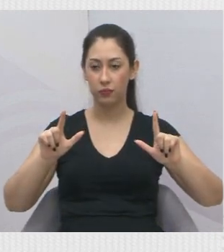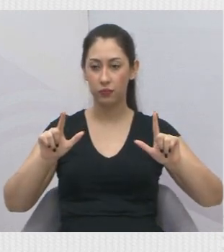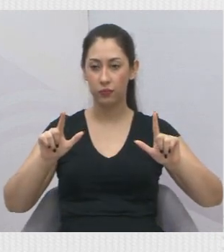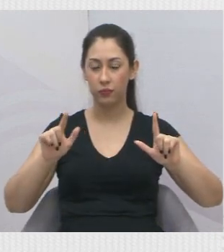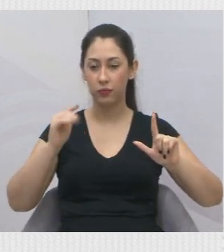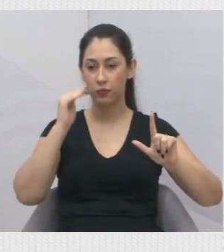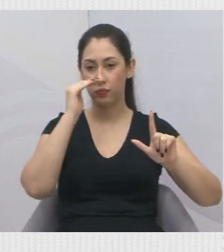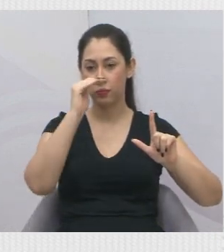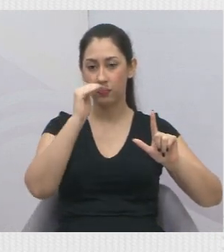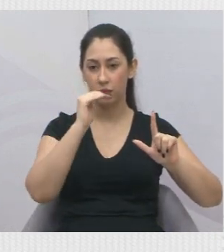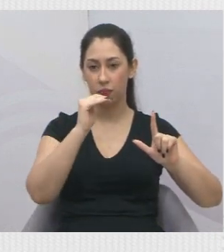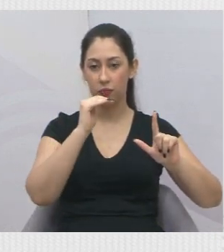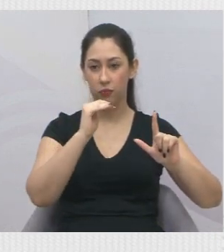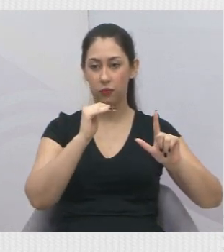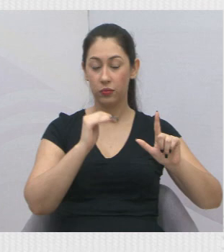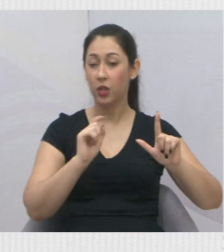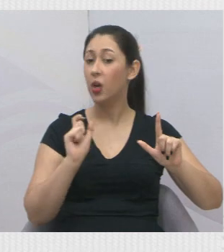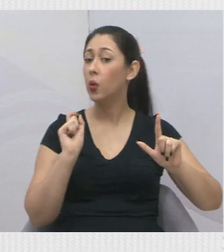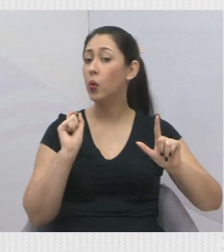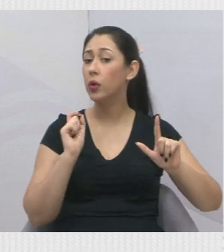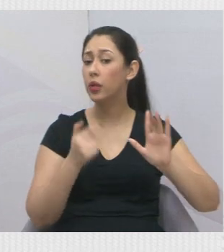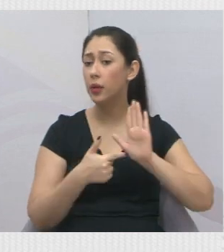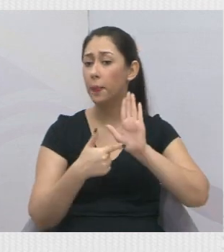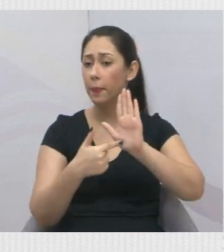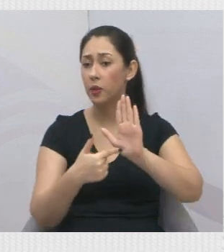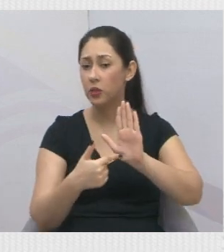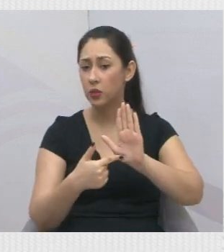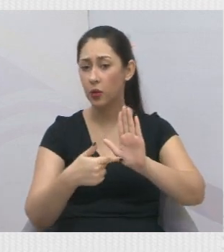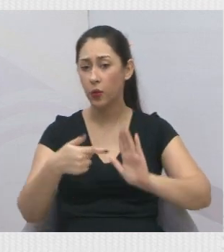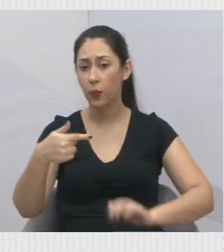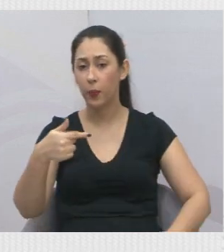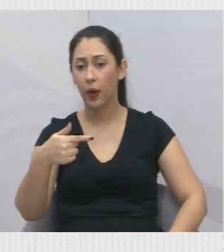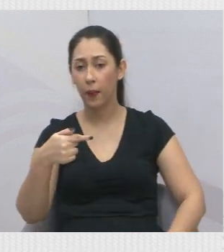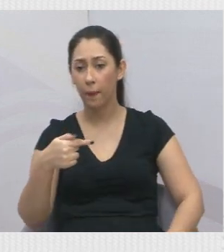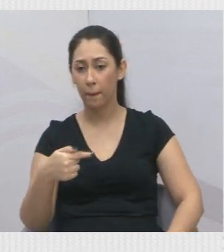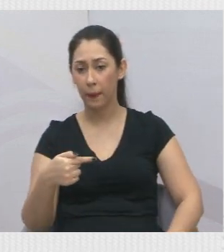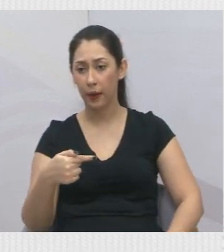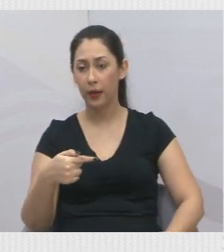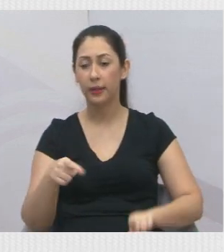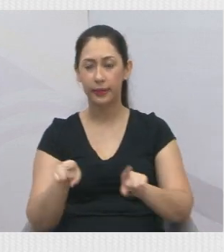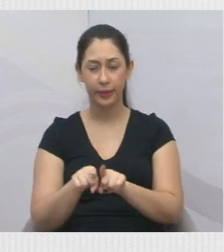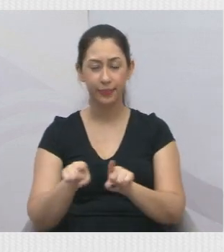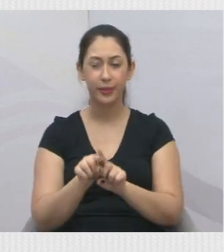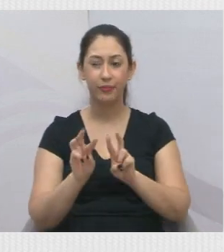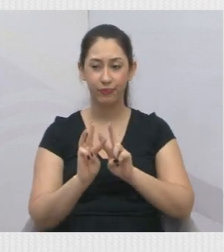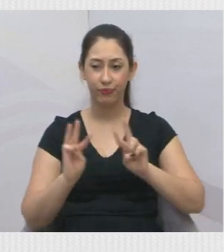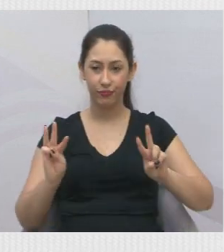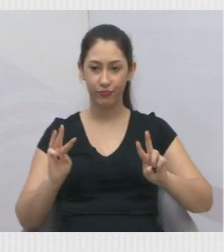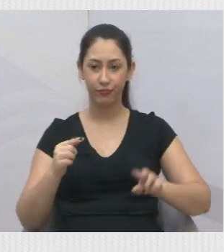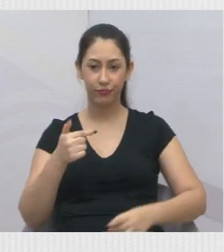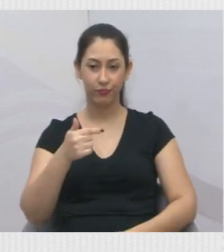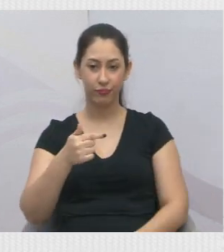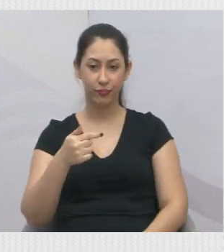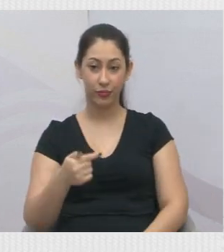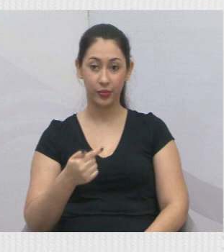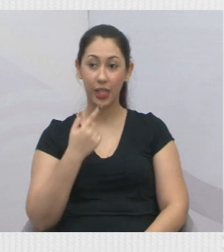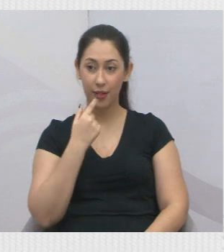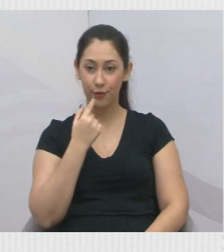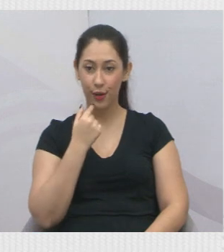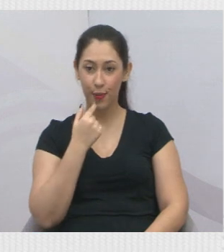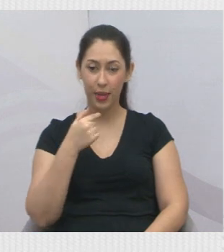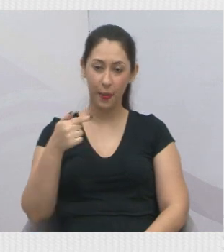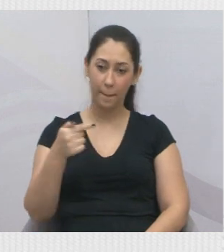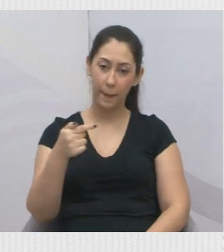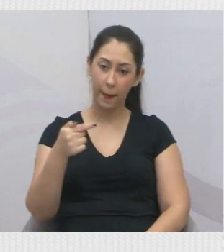quadrante. Então, o que apresentou-se aqui hoje, vocês encontram também no portal, nessas duas setinhas em vermelho. É só clicar nessas